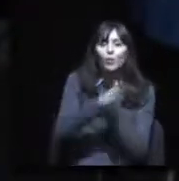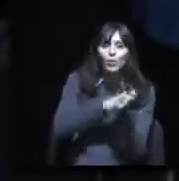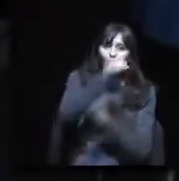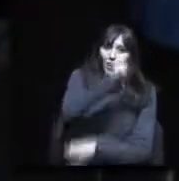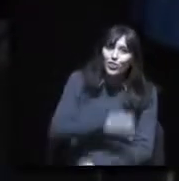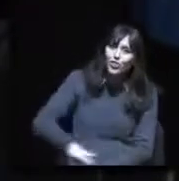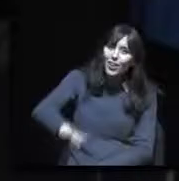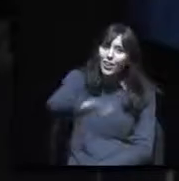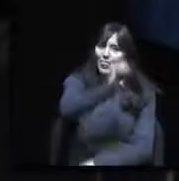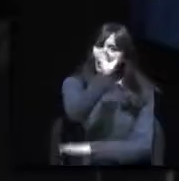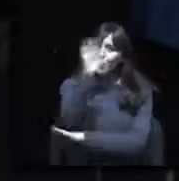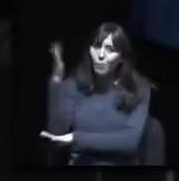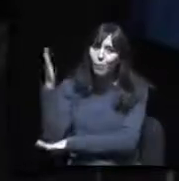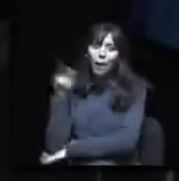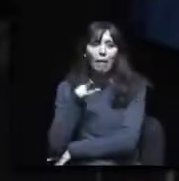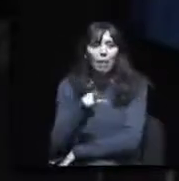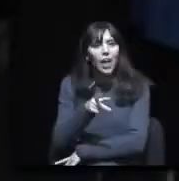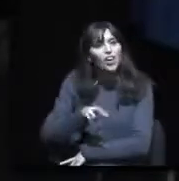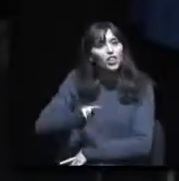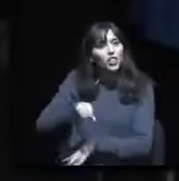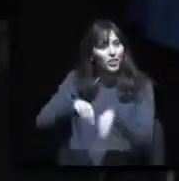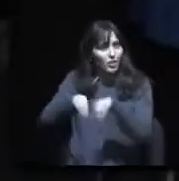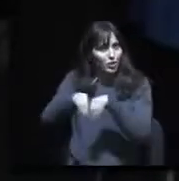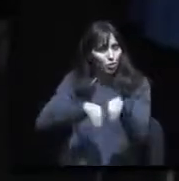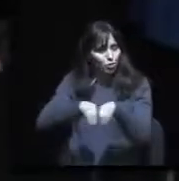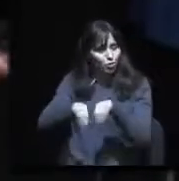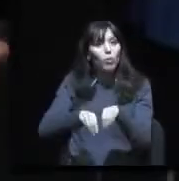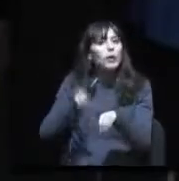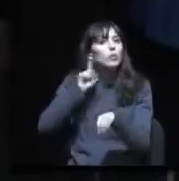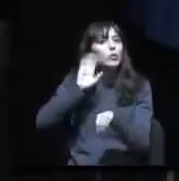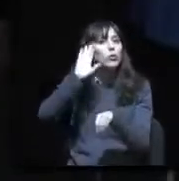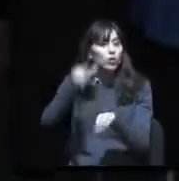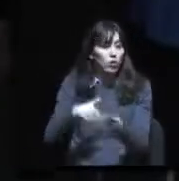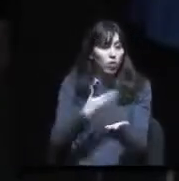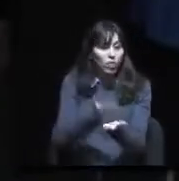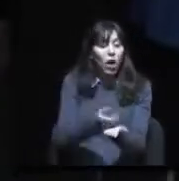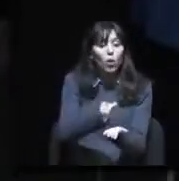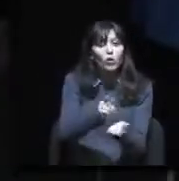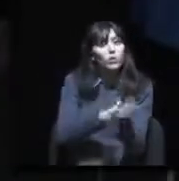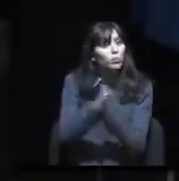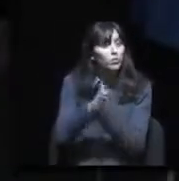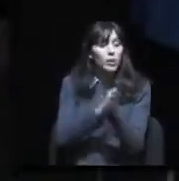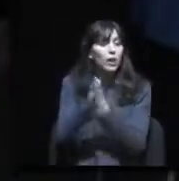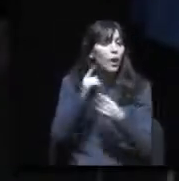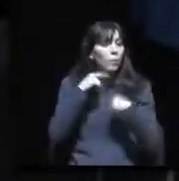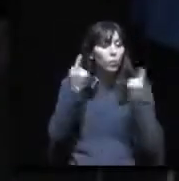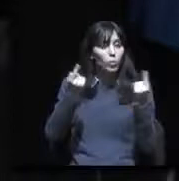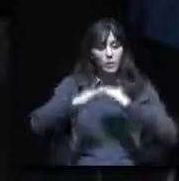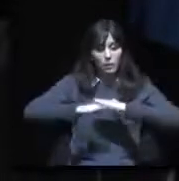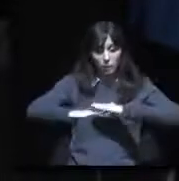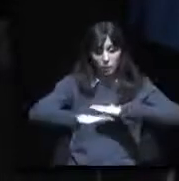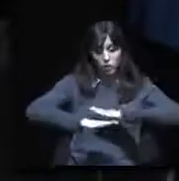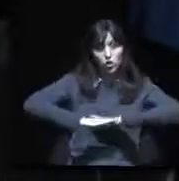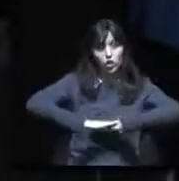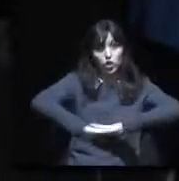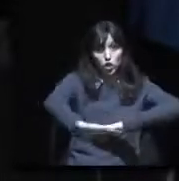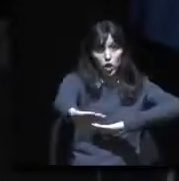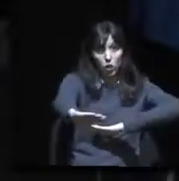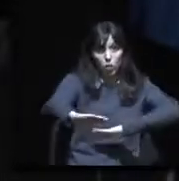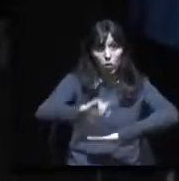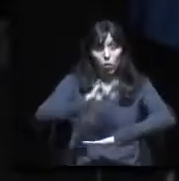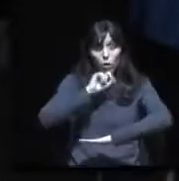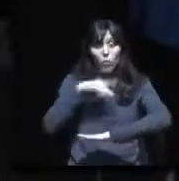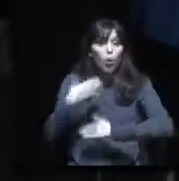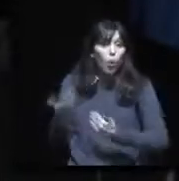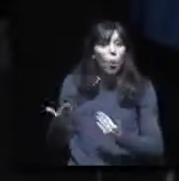e parques da nossa cidade. O objetivo é equipar alguns espaços de usufruto público com tabuleiros desenhados no chão ou a instalação